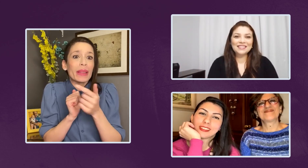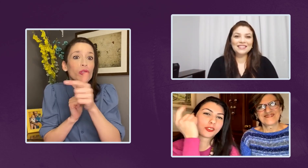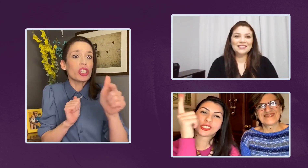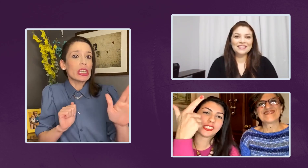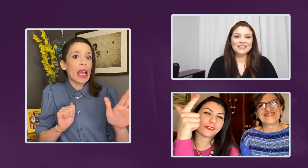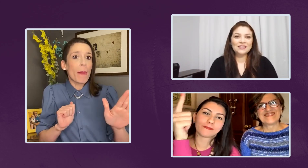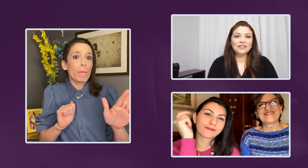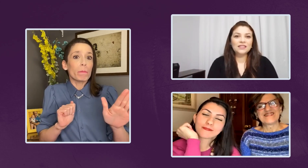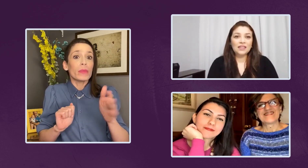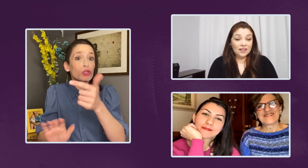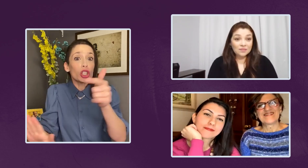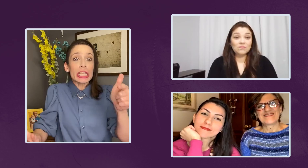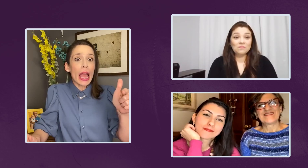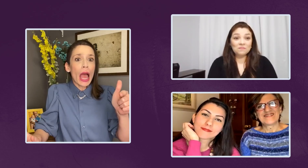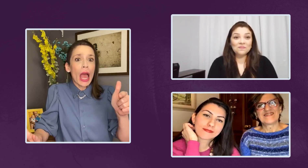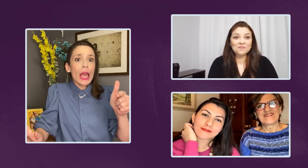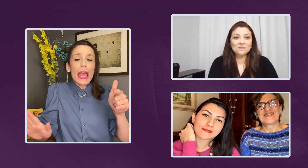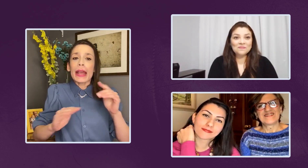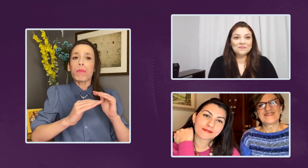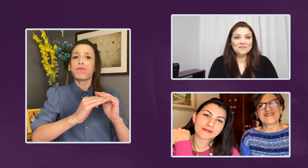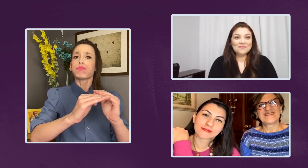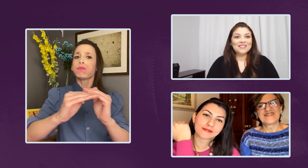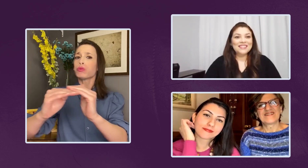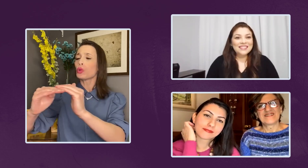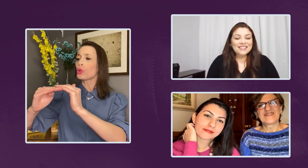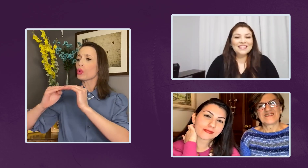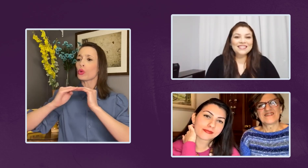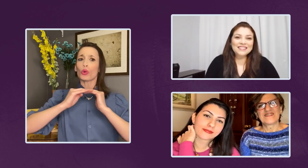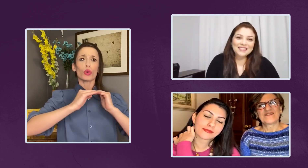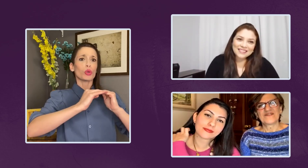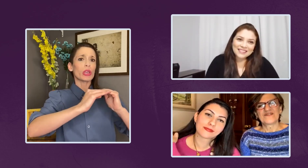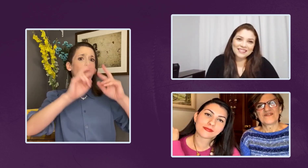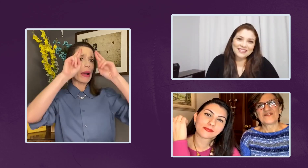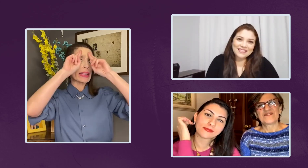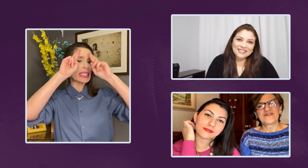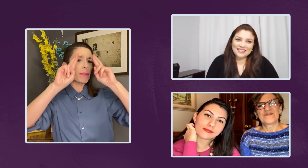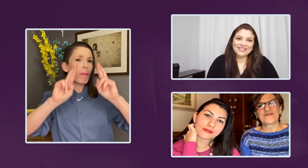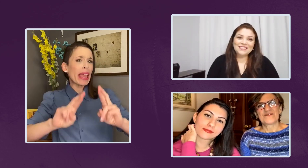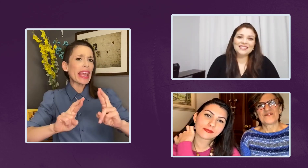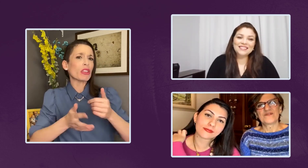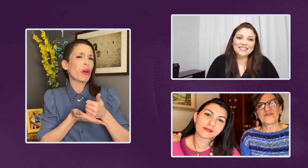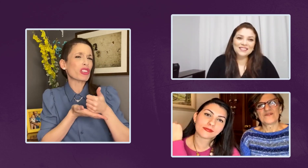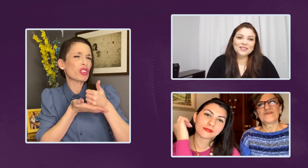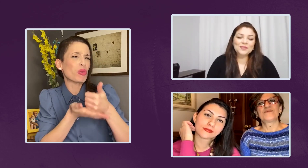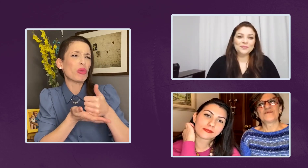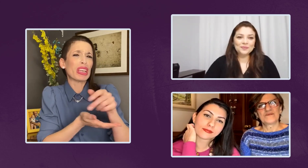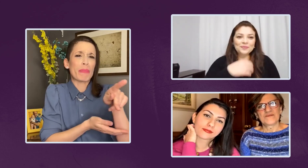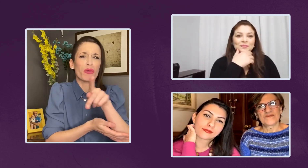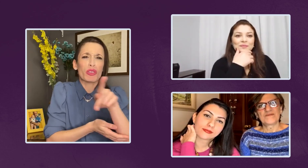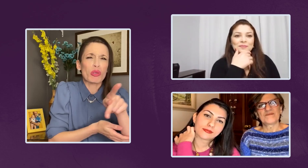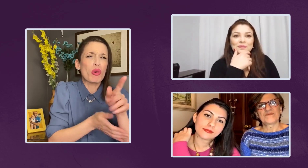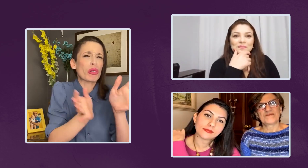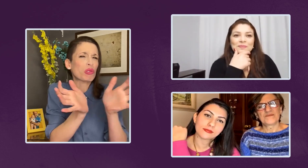sabe? Mas não tinha. Não tinha. Era tudo igual, respeito, ajuda,